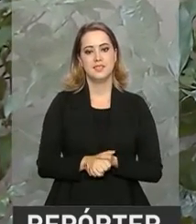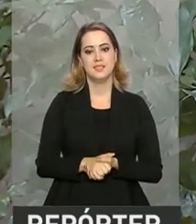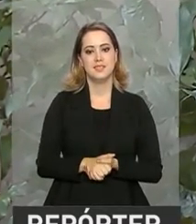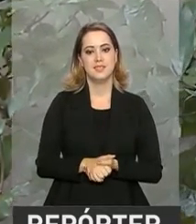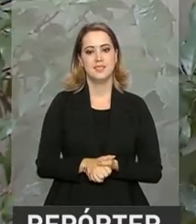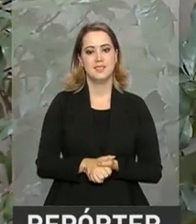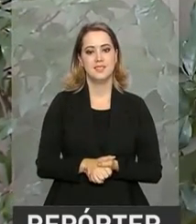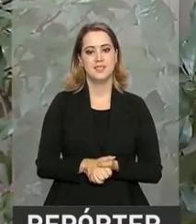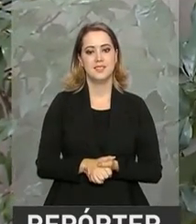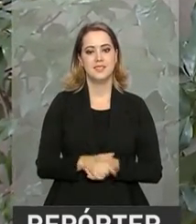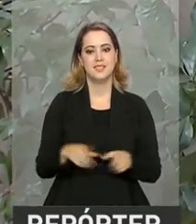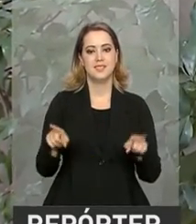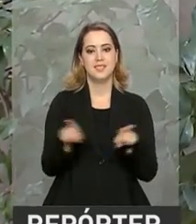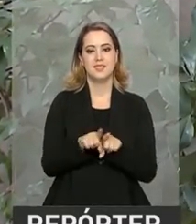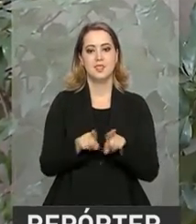e pra me ajudar as pessoas